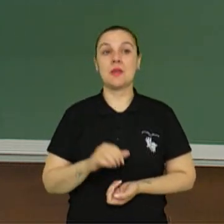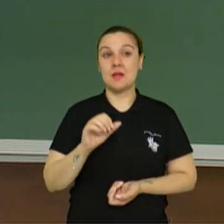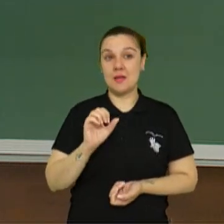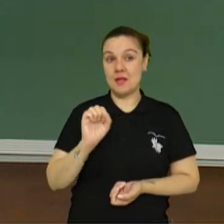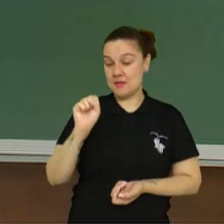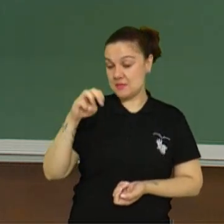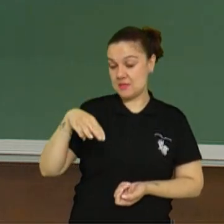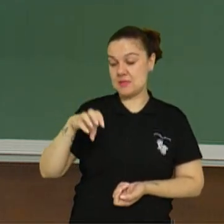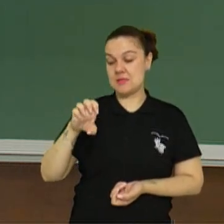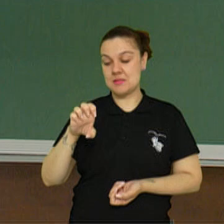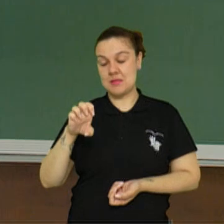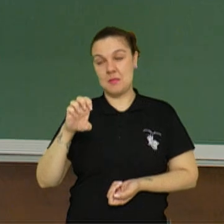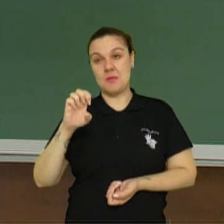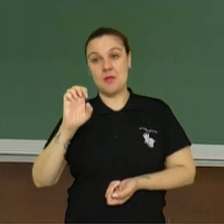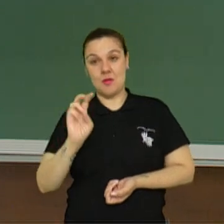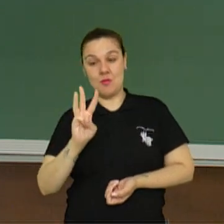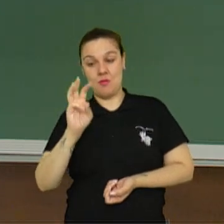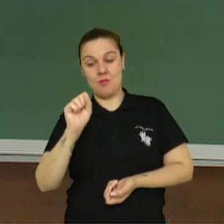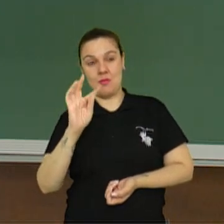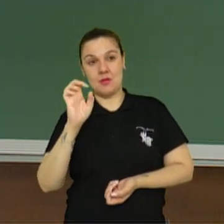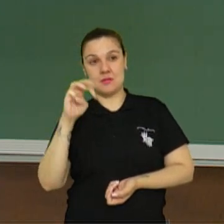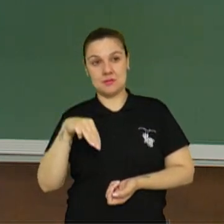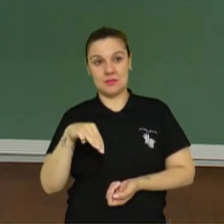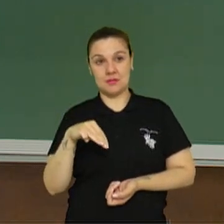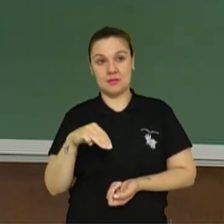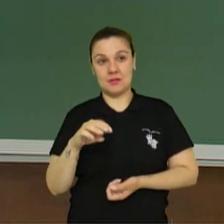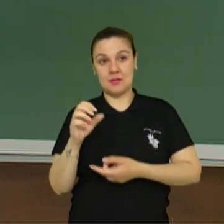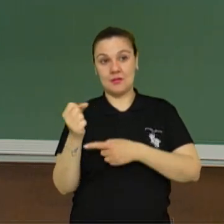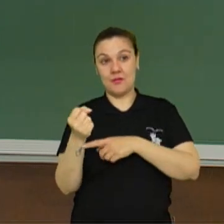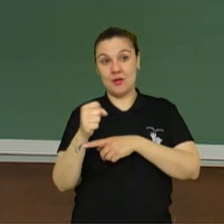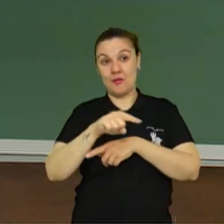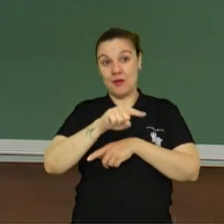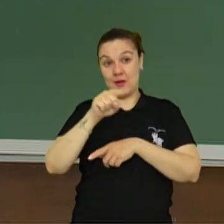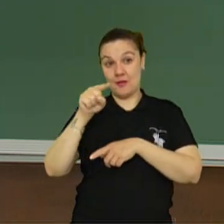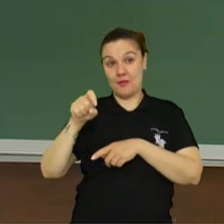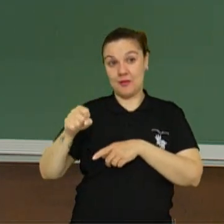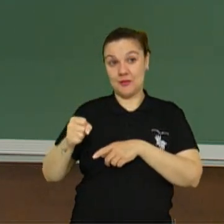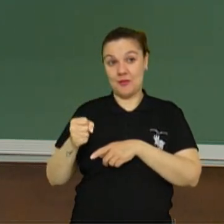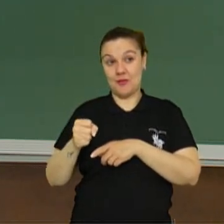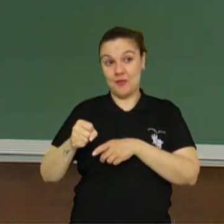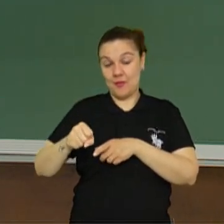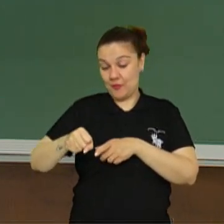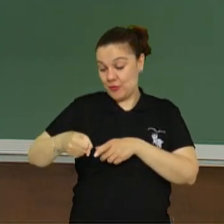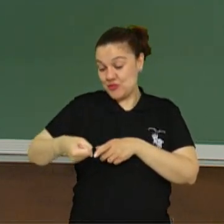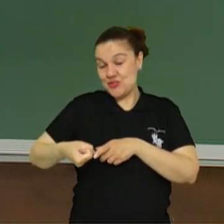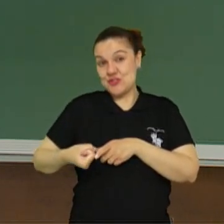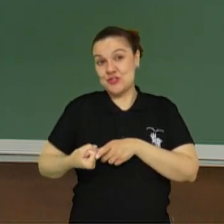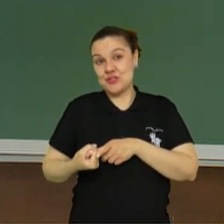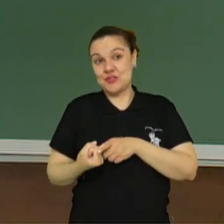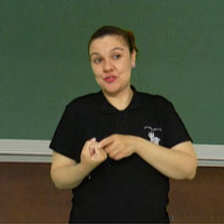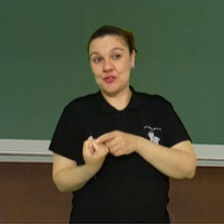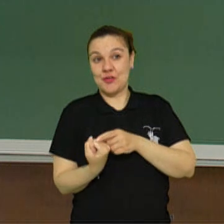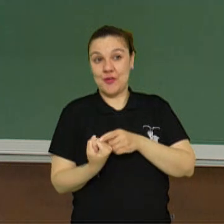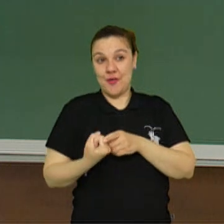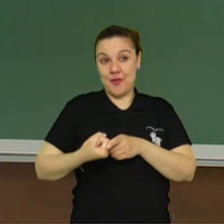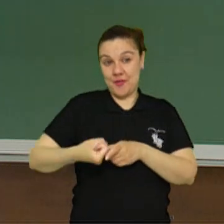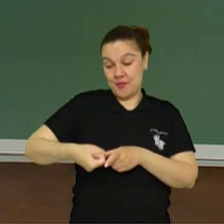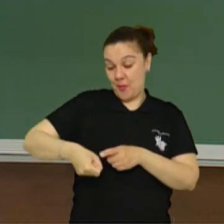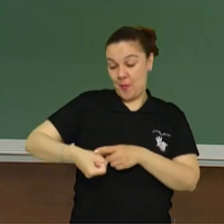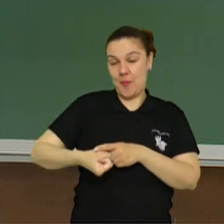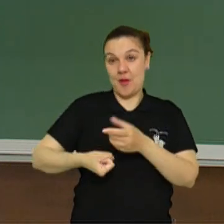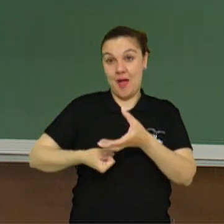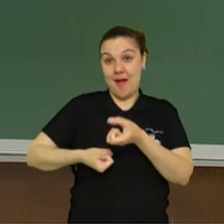O Grip Semi-Western, que é esse aqui, que vai lá na 4 agora. Vocês estão vendo que eu estou girando, né? Estou fazendo esse